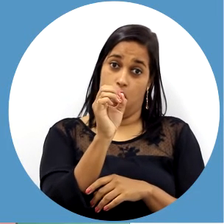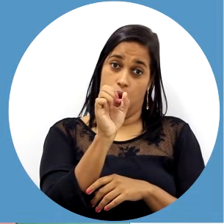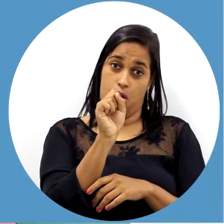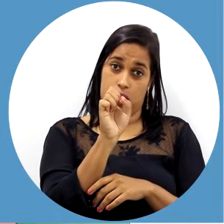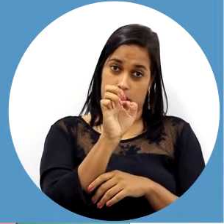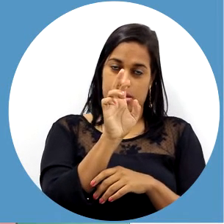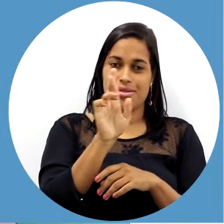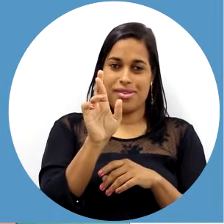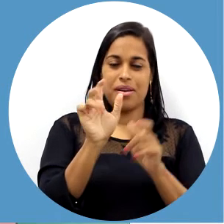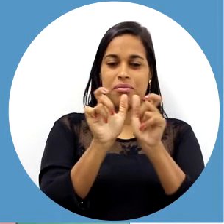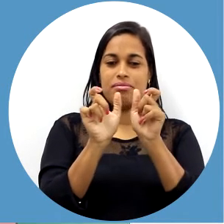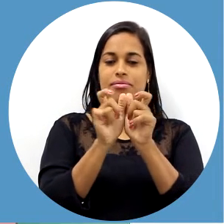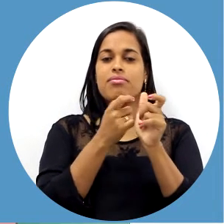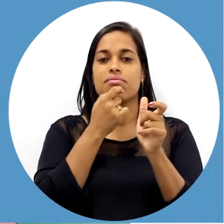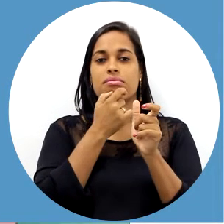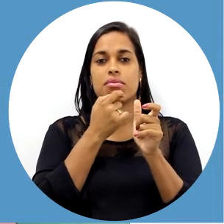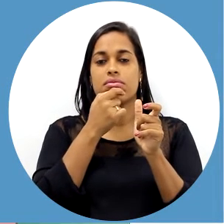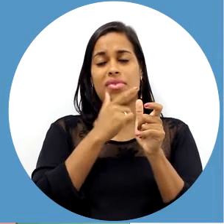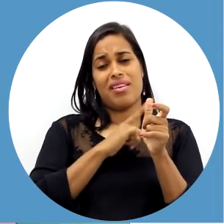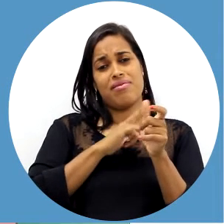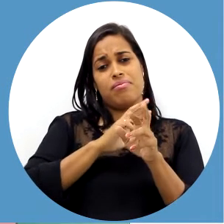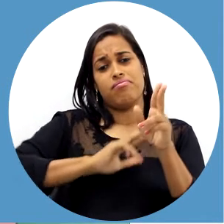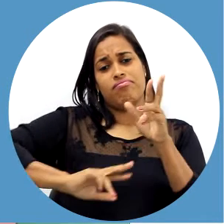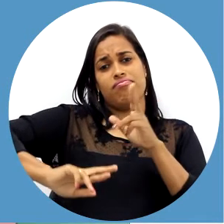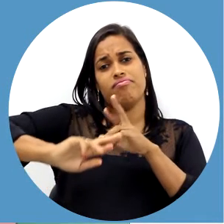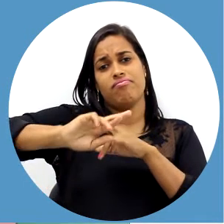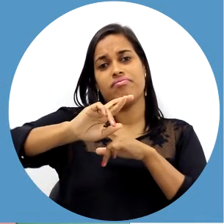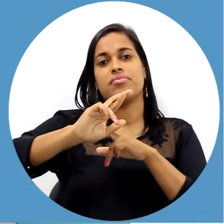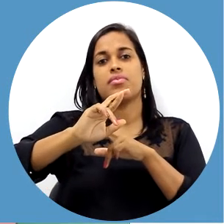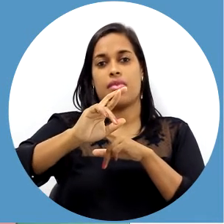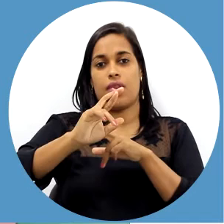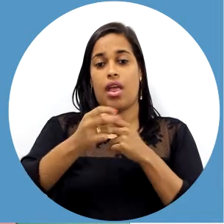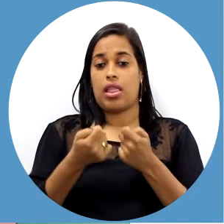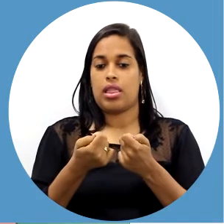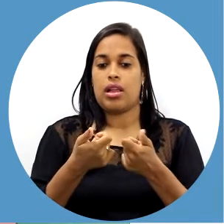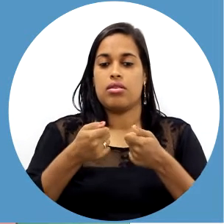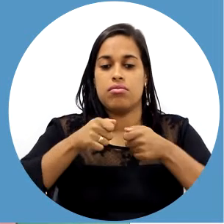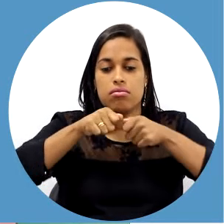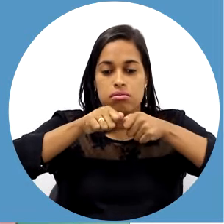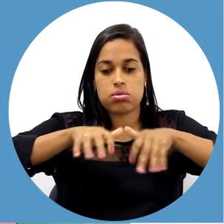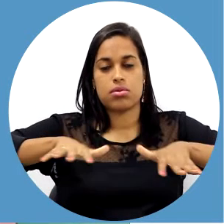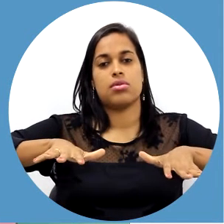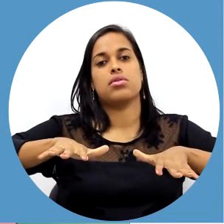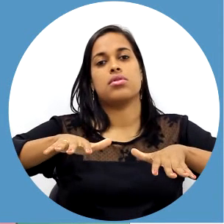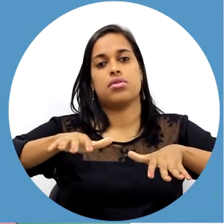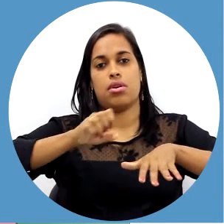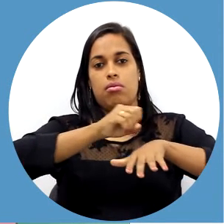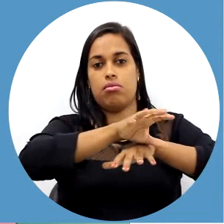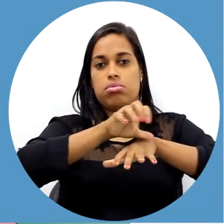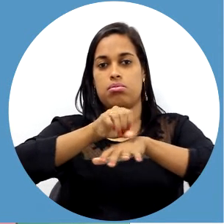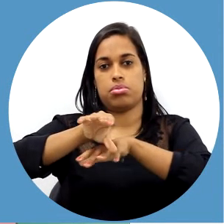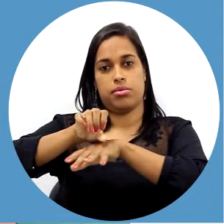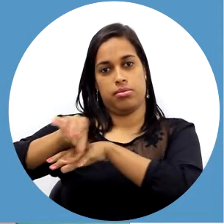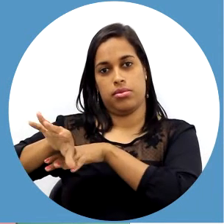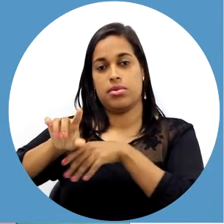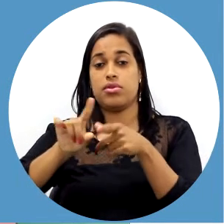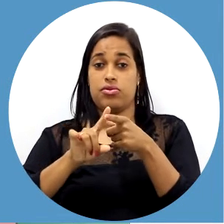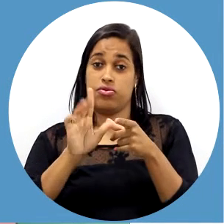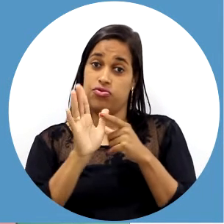estudiosos falam que o modelo OSI é complexo, ele tem muitas camadas e a distribuição não é uniforme. Já